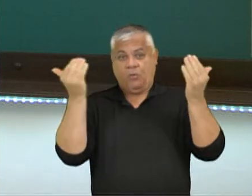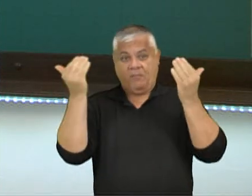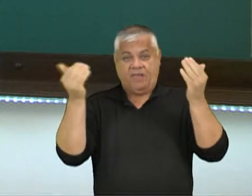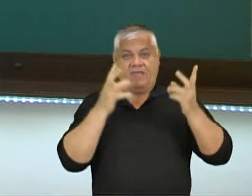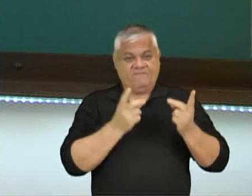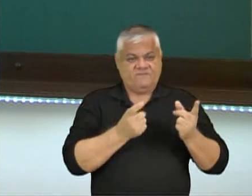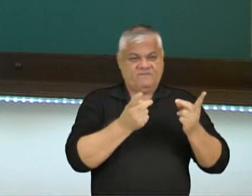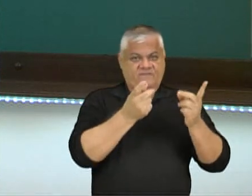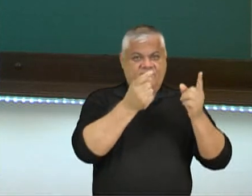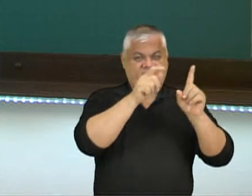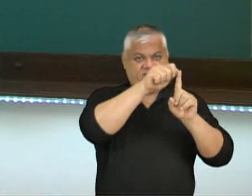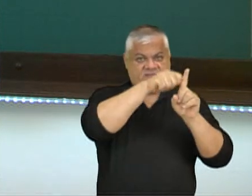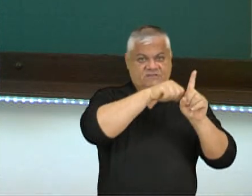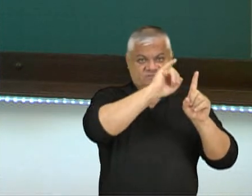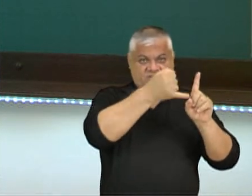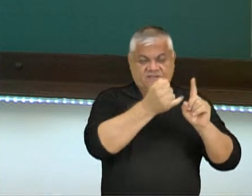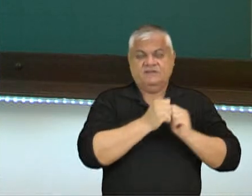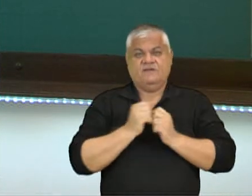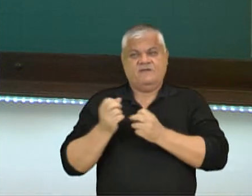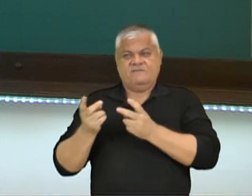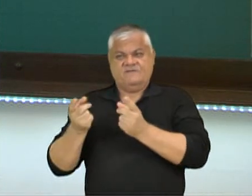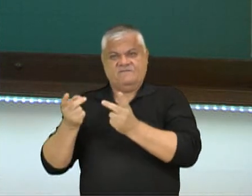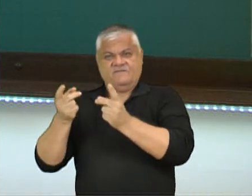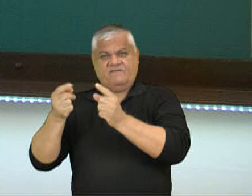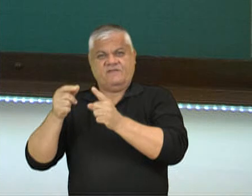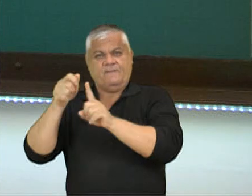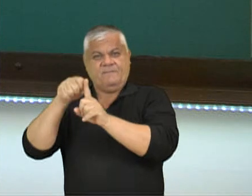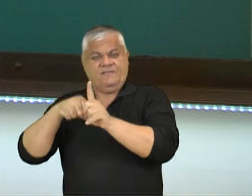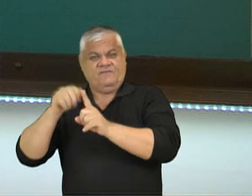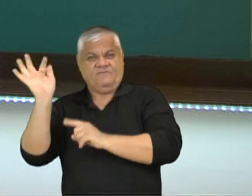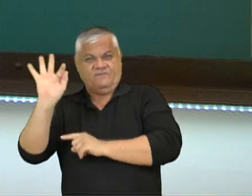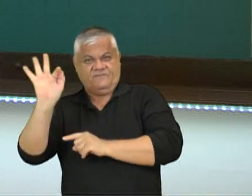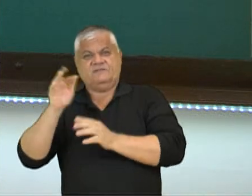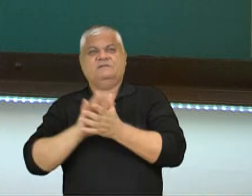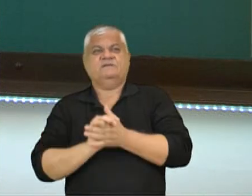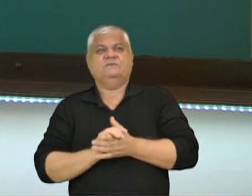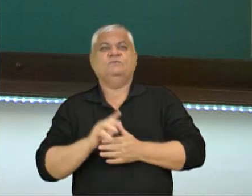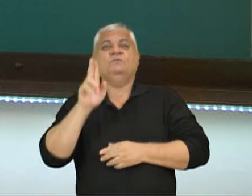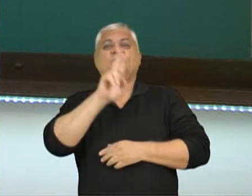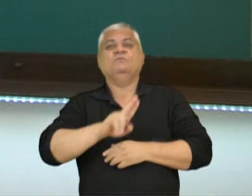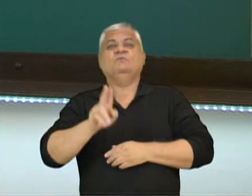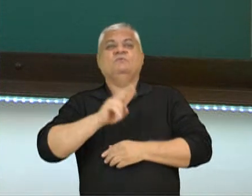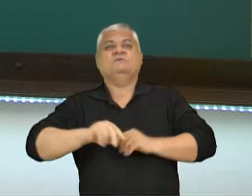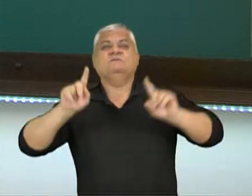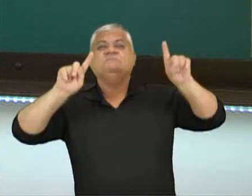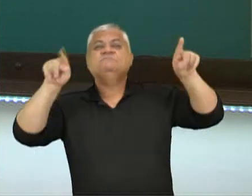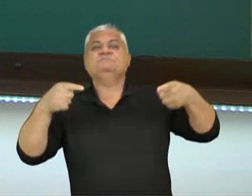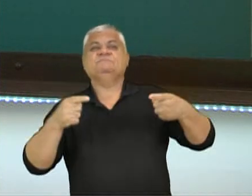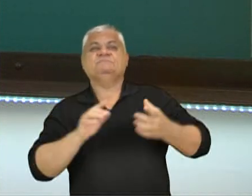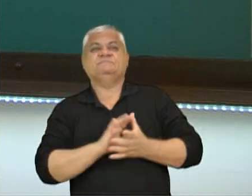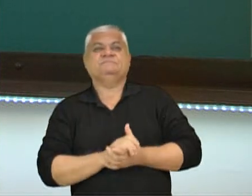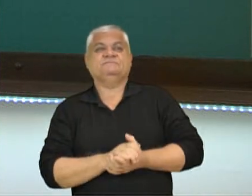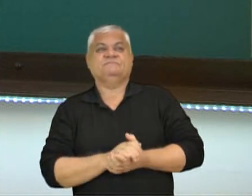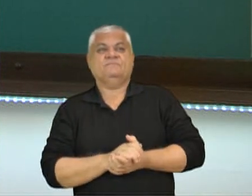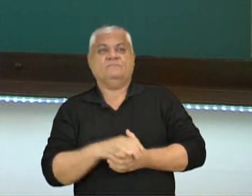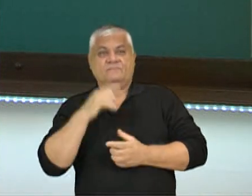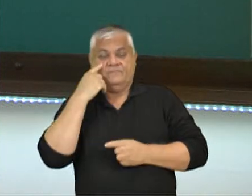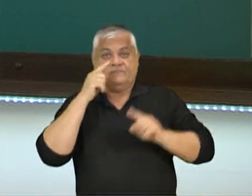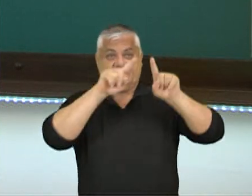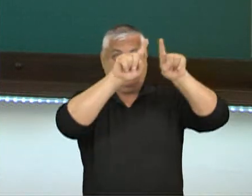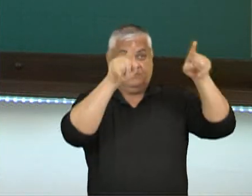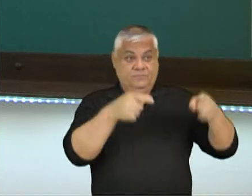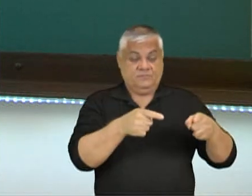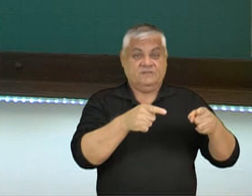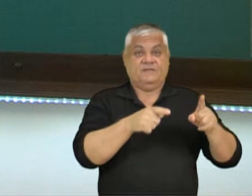janeiro e fevereiro, mas agora utilizando as matrizes, olha como é que nós temos. Então, aqui está